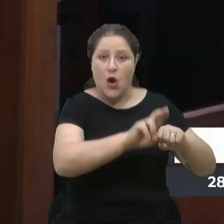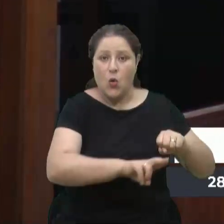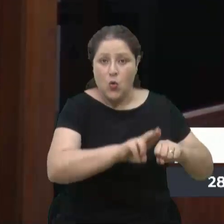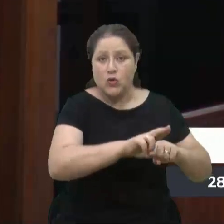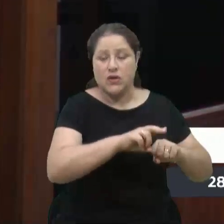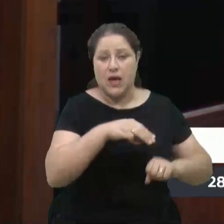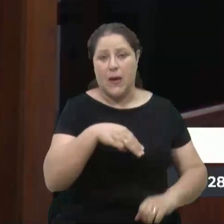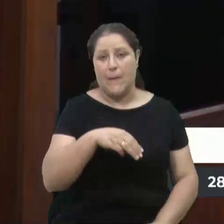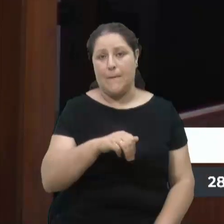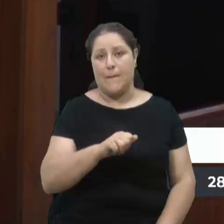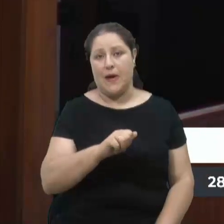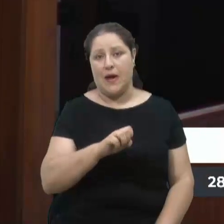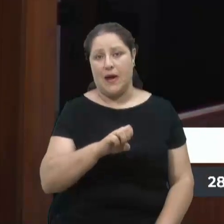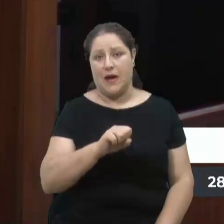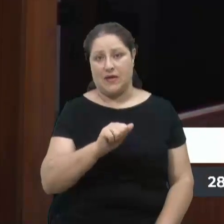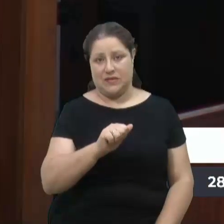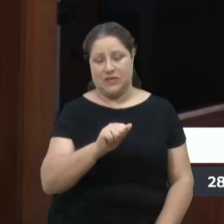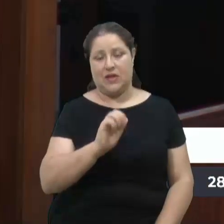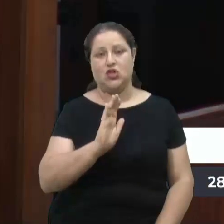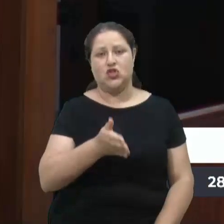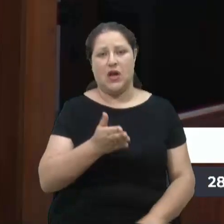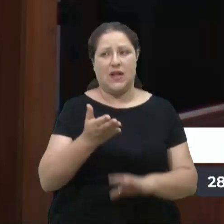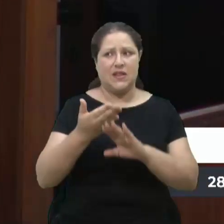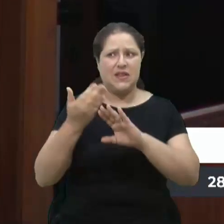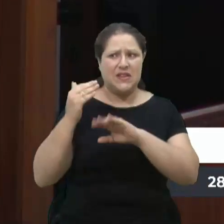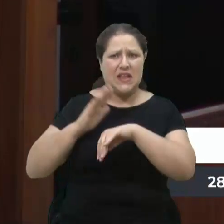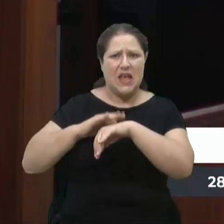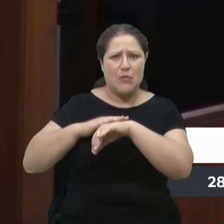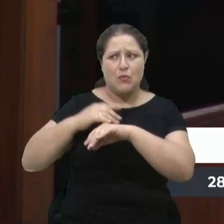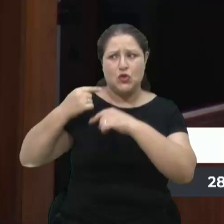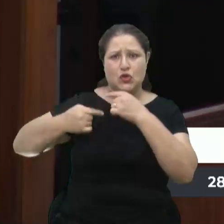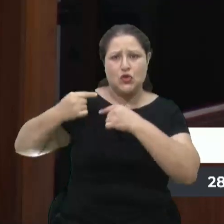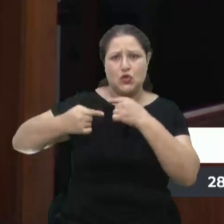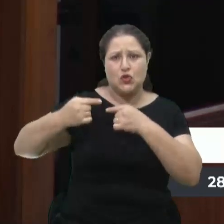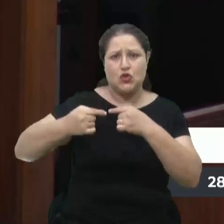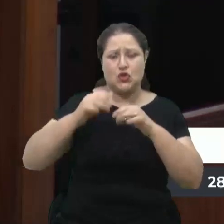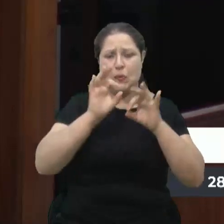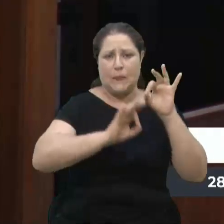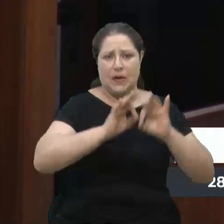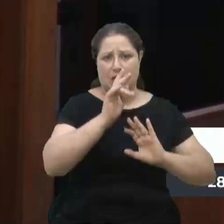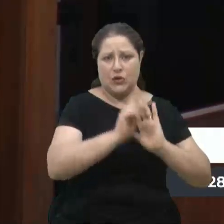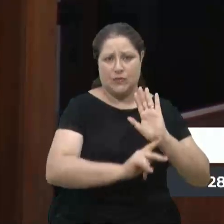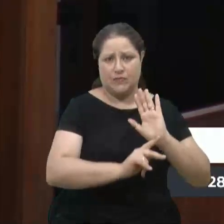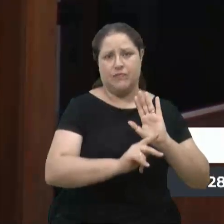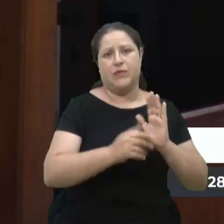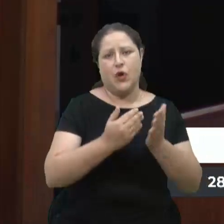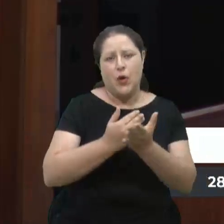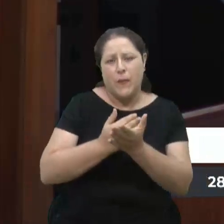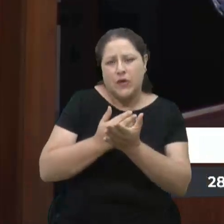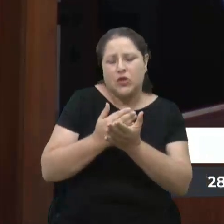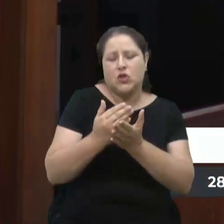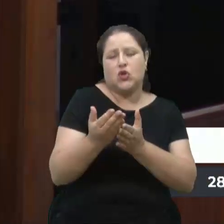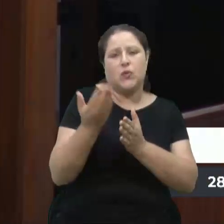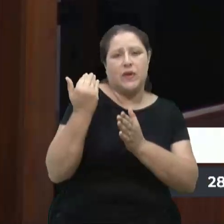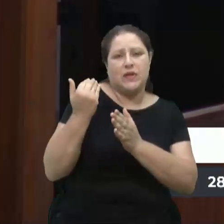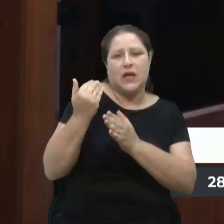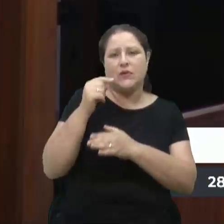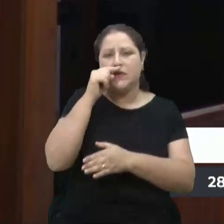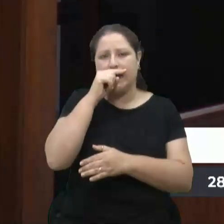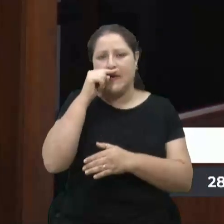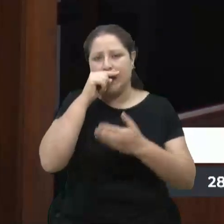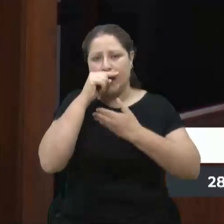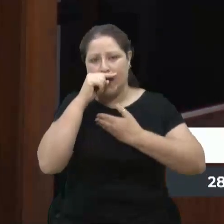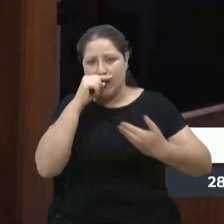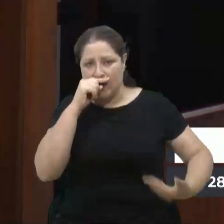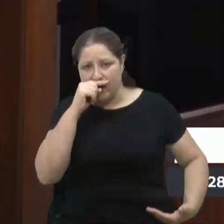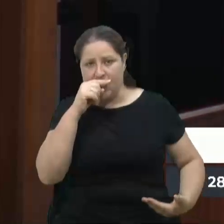esse que é discutido há bastante tempo. Começou as reminiscências disso lá no governo Sartori,